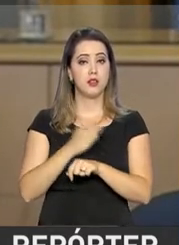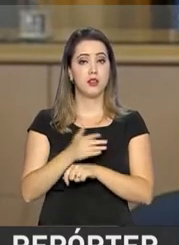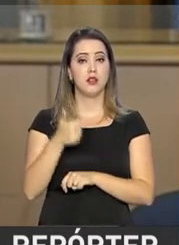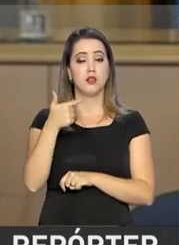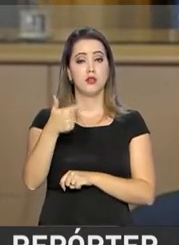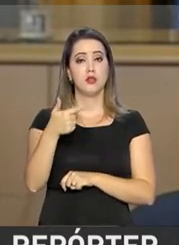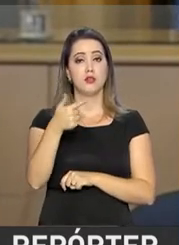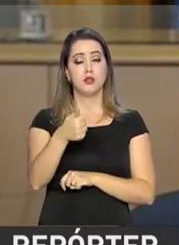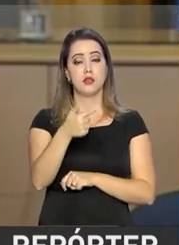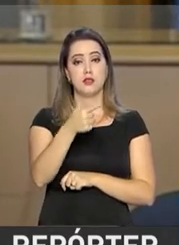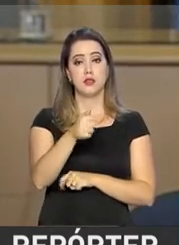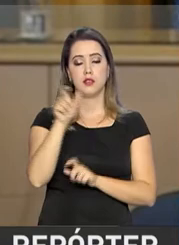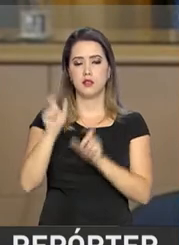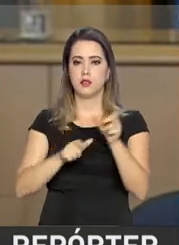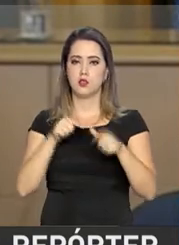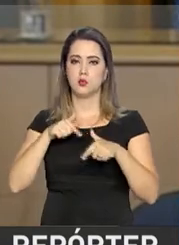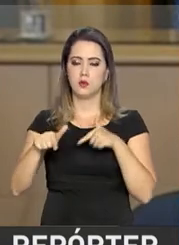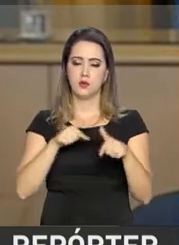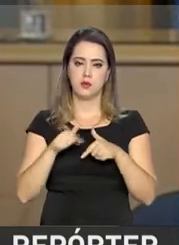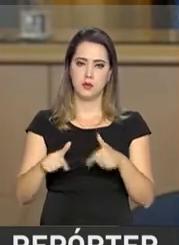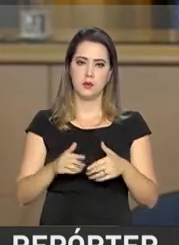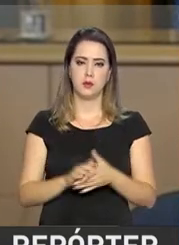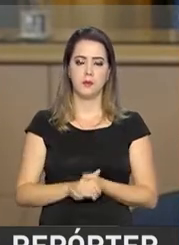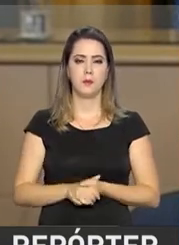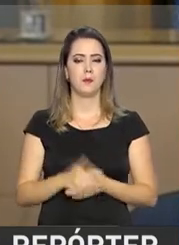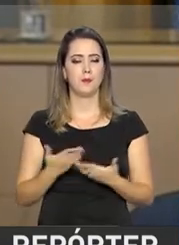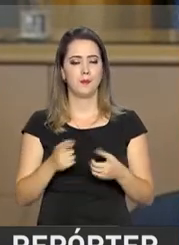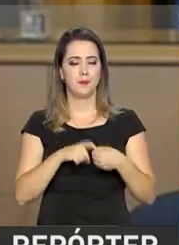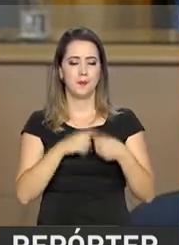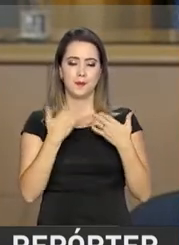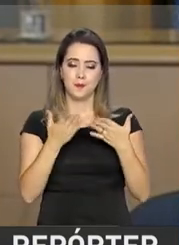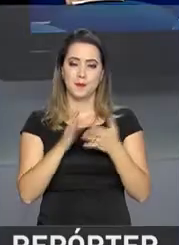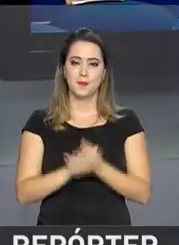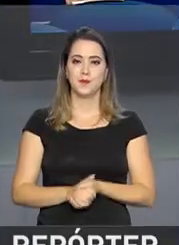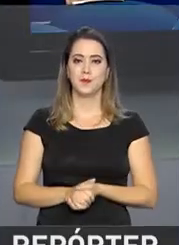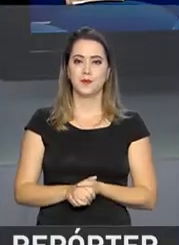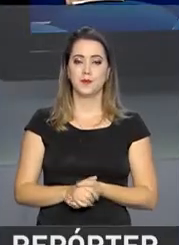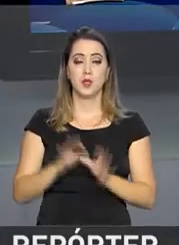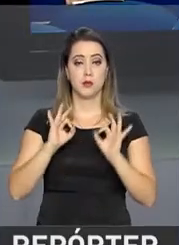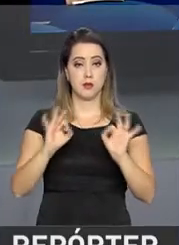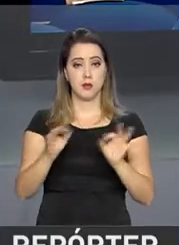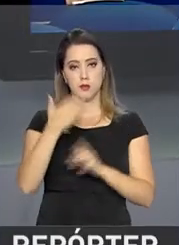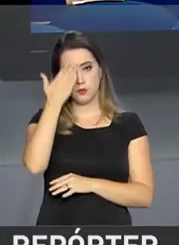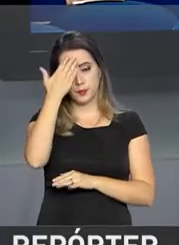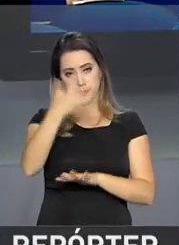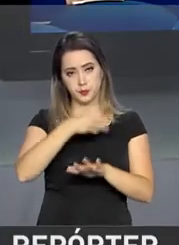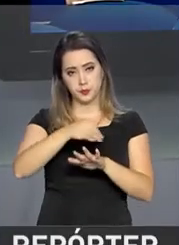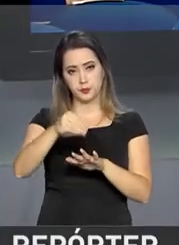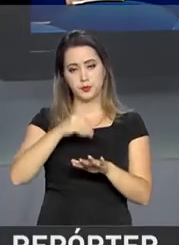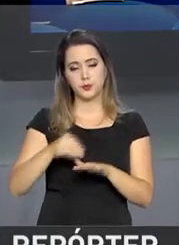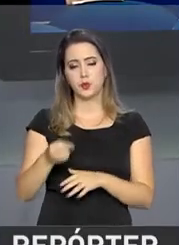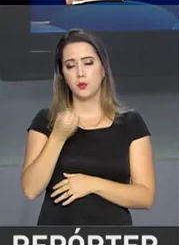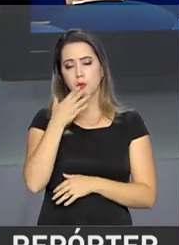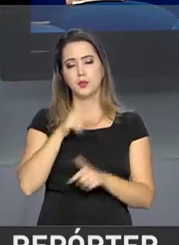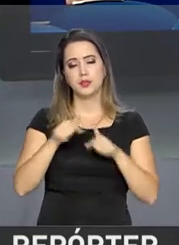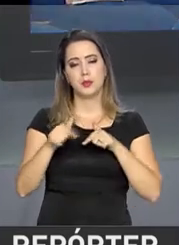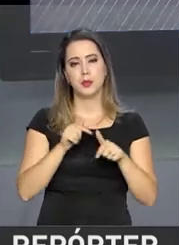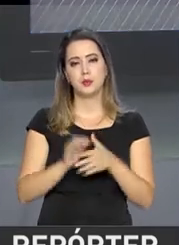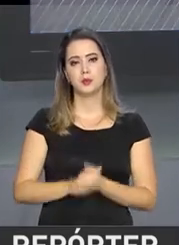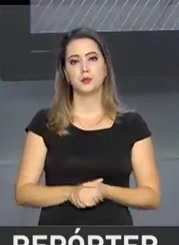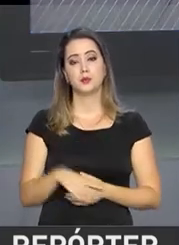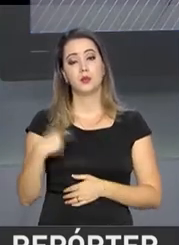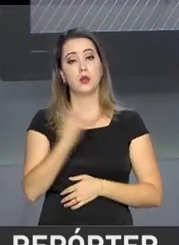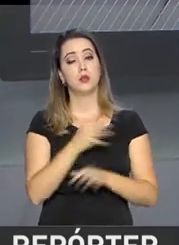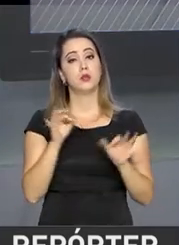277 profissionais no estado e na capital, Boa Vista. Eu volto com você, Roberto. É isso aí, Pablo. Obrigado pelas informações, um bom trabalho para você e